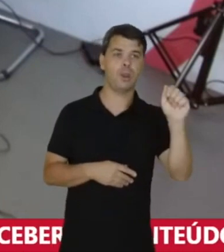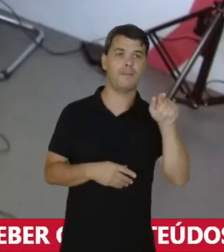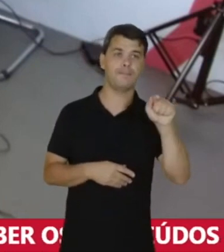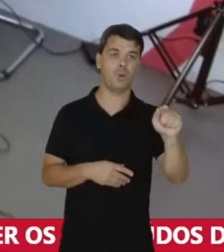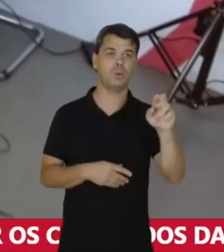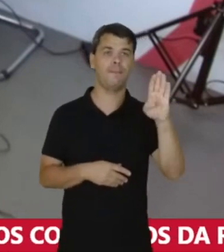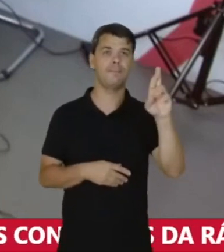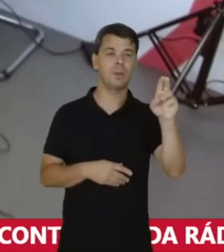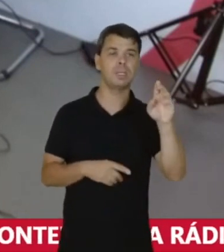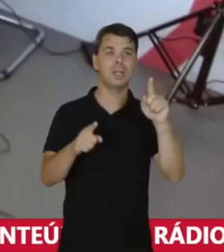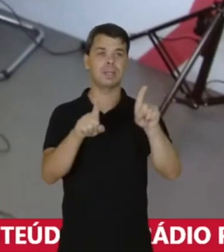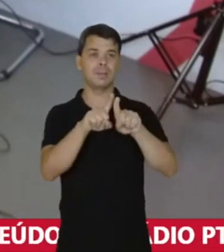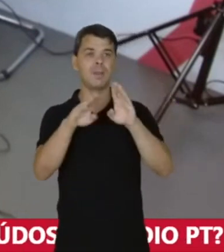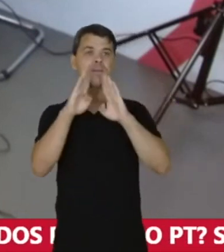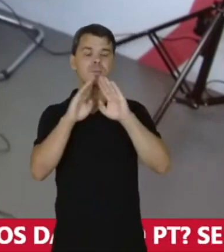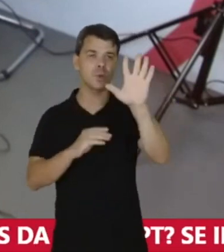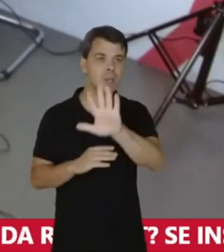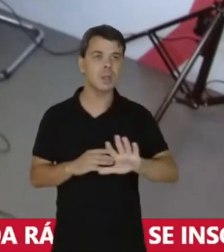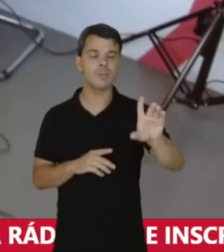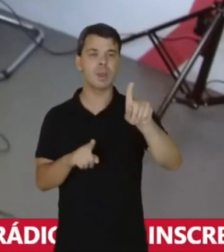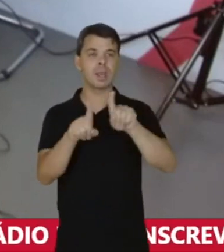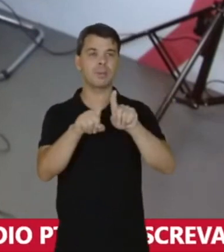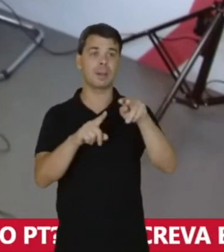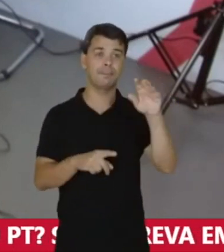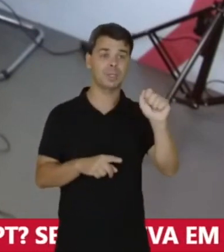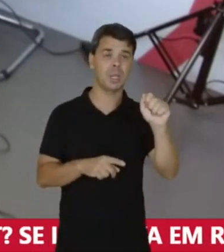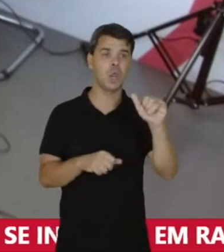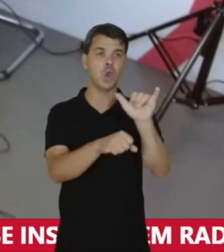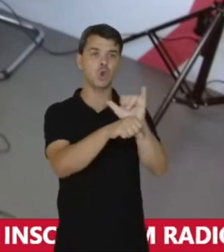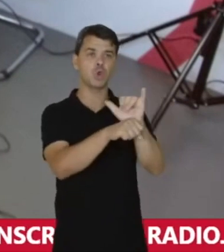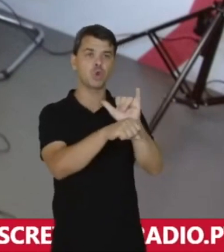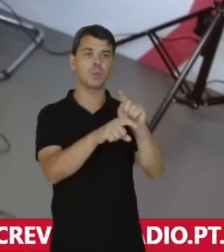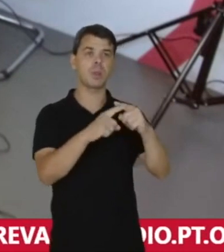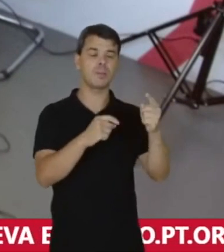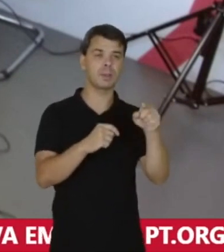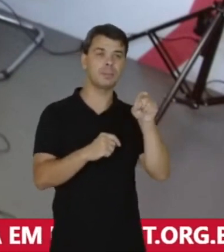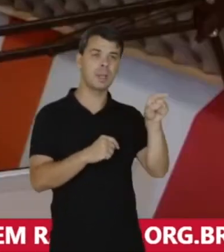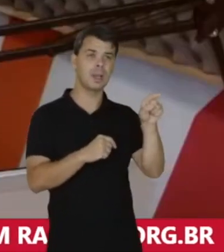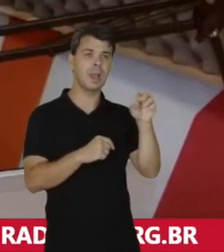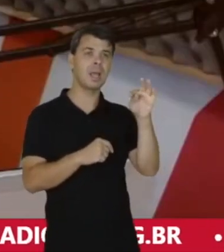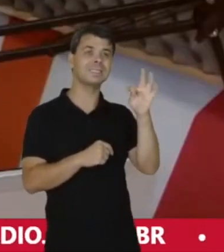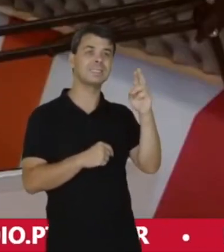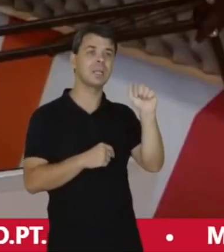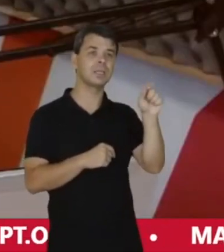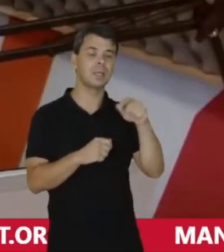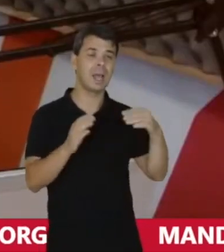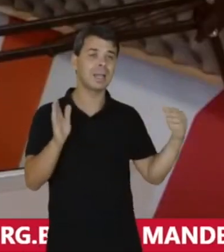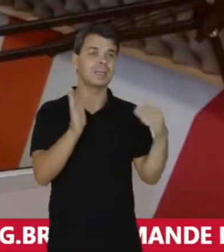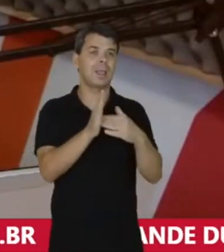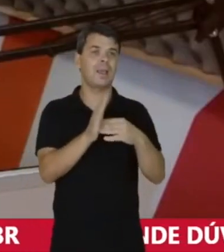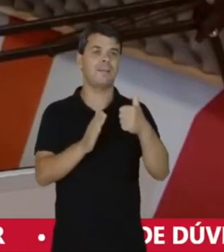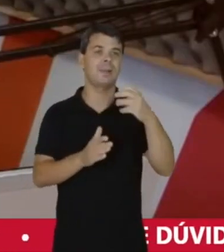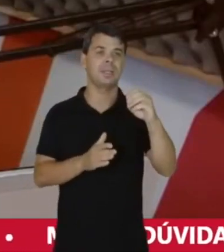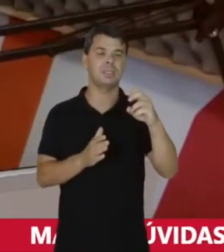radio.pt.org.br, no Facebook do PT Nacional e na TV PT no YouTube. Eu sou Thaís Ladeira, seguimos até às 10 da manhã, horário